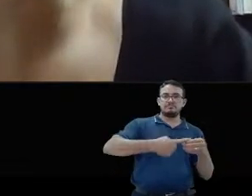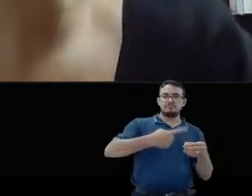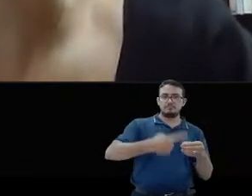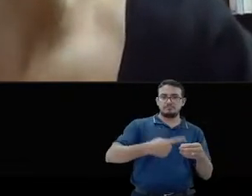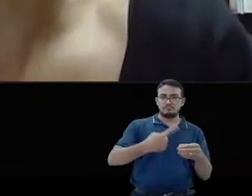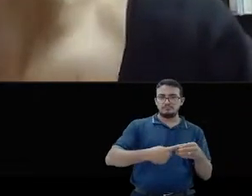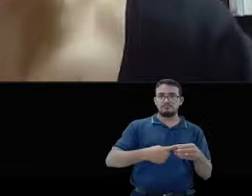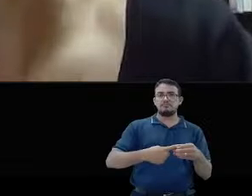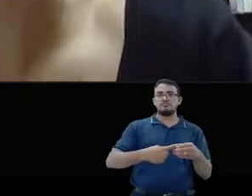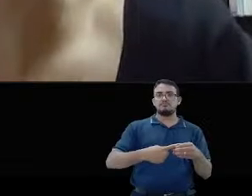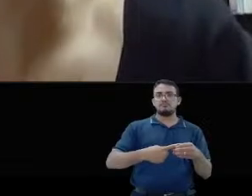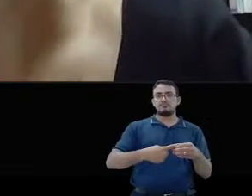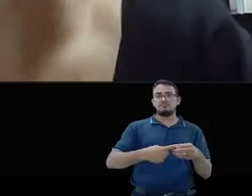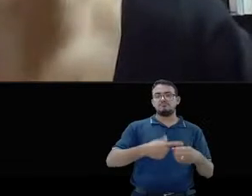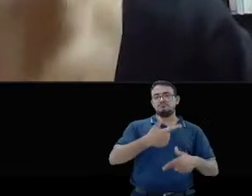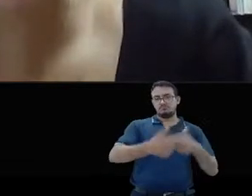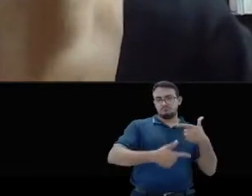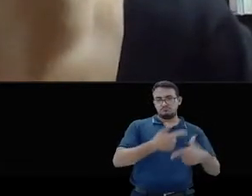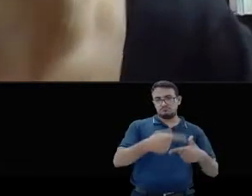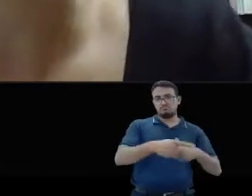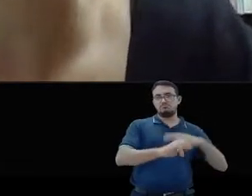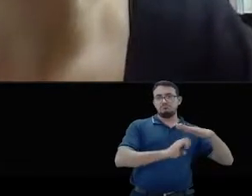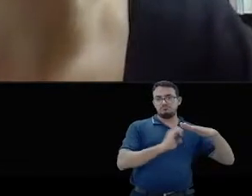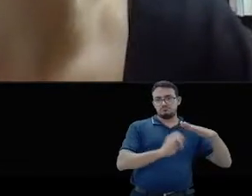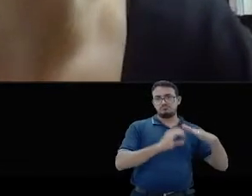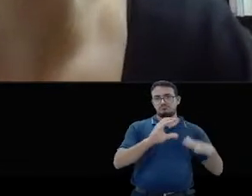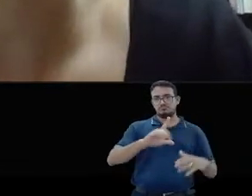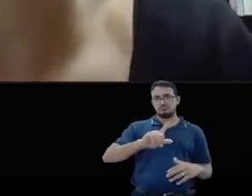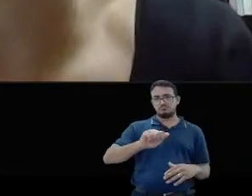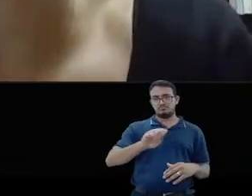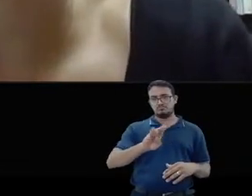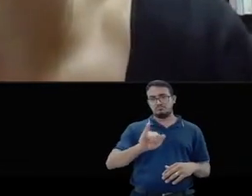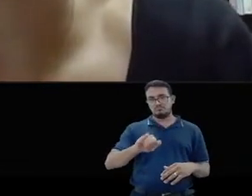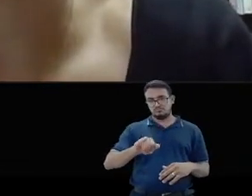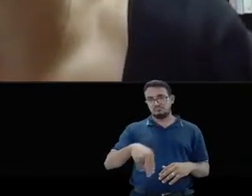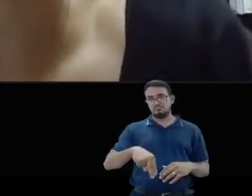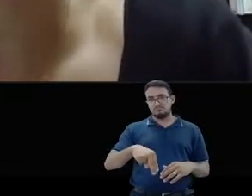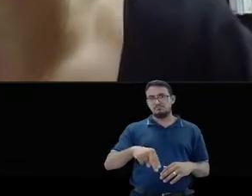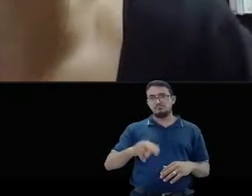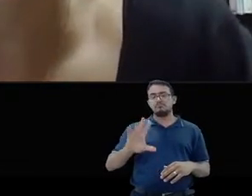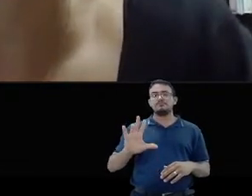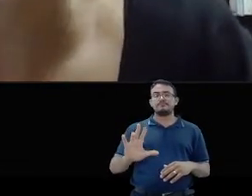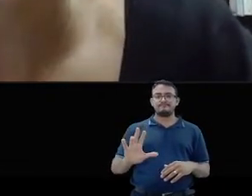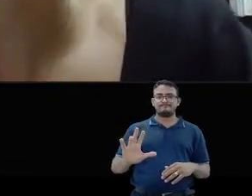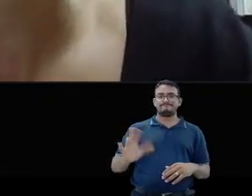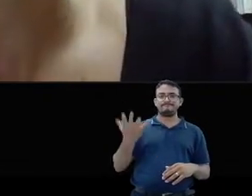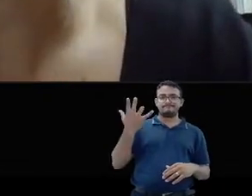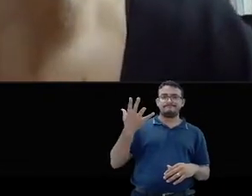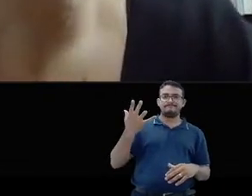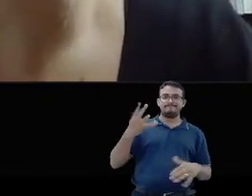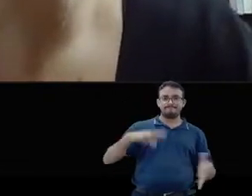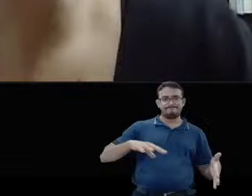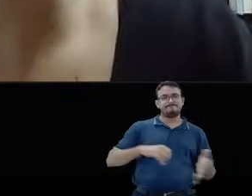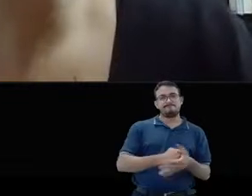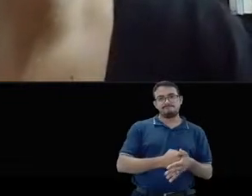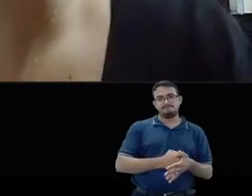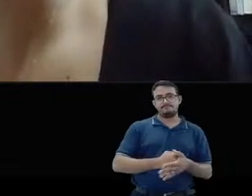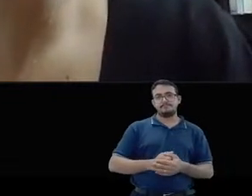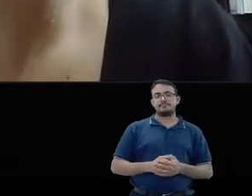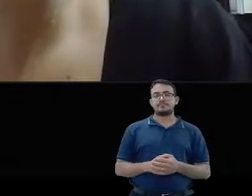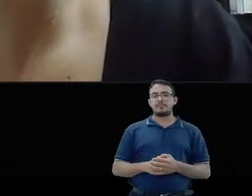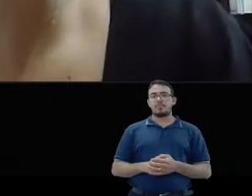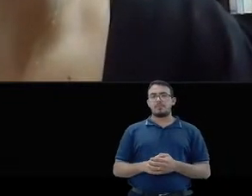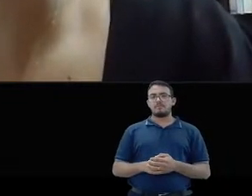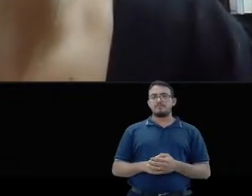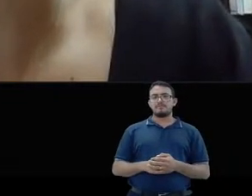na Clabin quando, né, aconteceu o acidente, né, o fatídico acidente. Acontece, excelências,